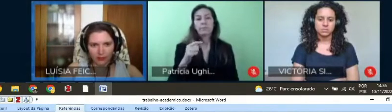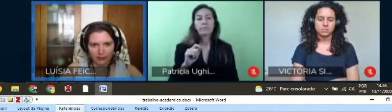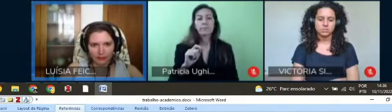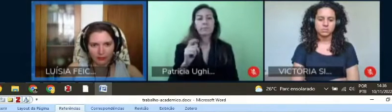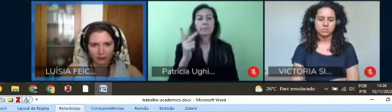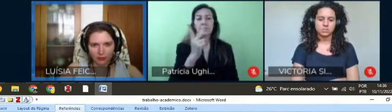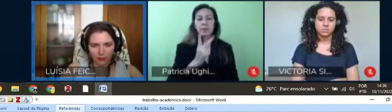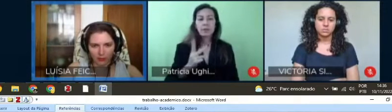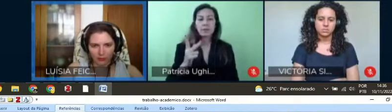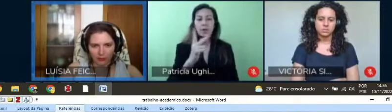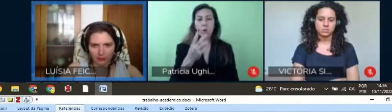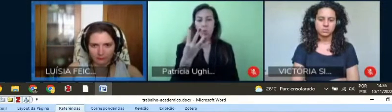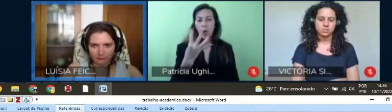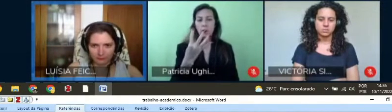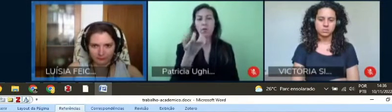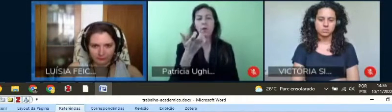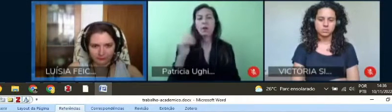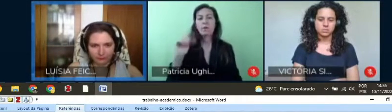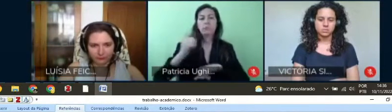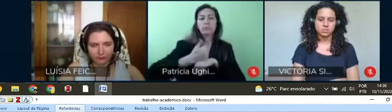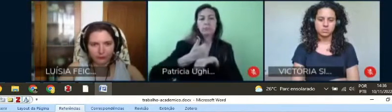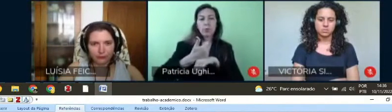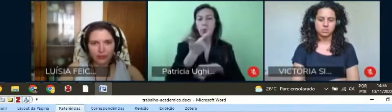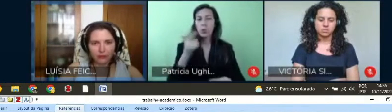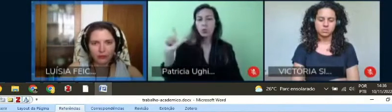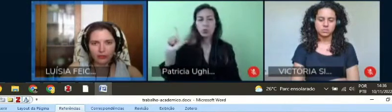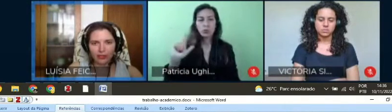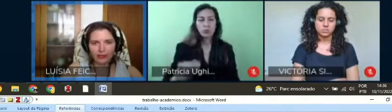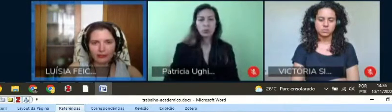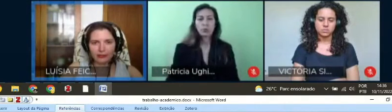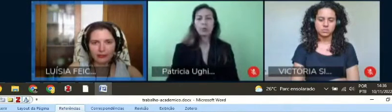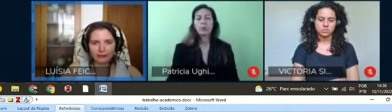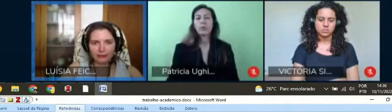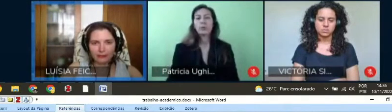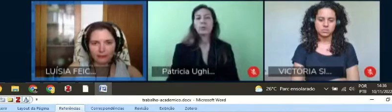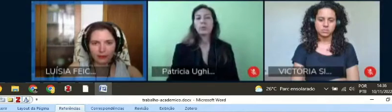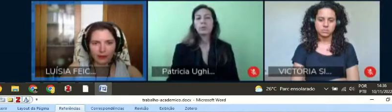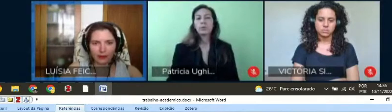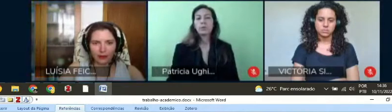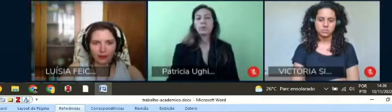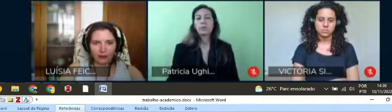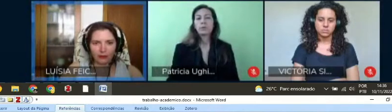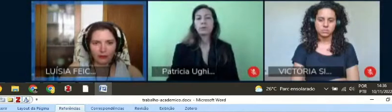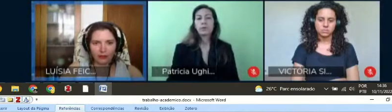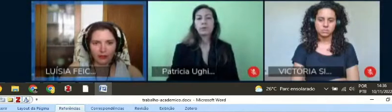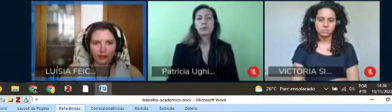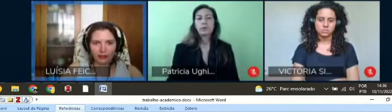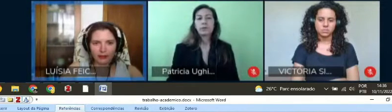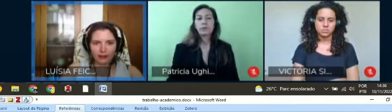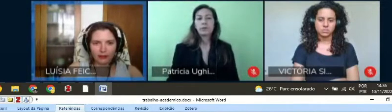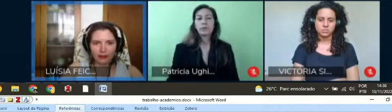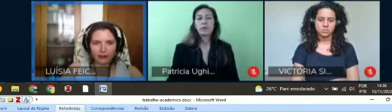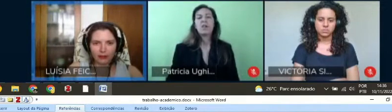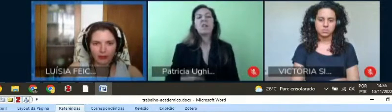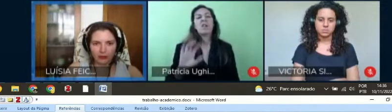eu vou mudar essa figura 4 aqui. Eu vou tirar ela daqui e vou colocar aqui